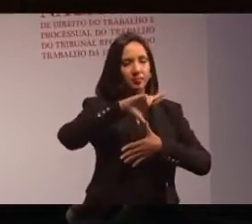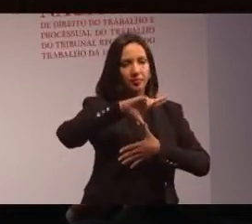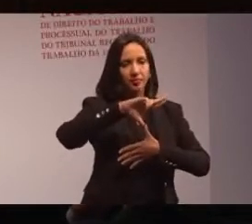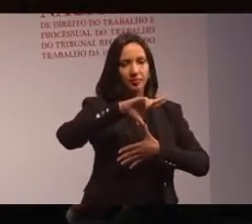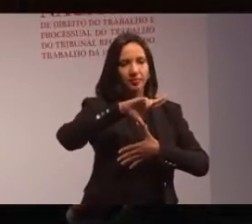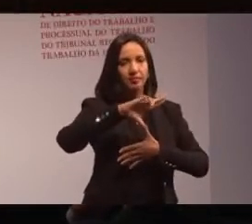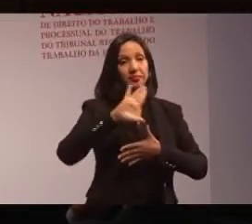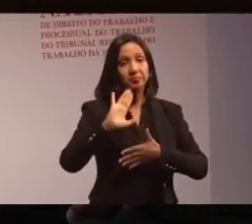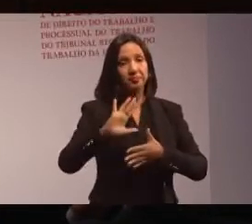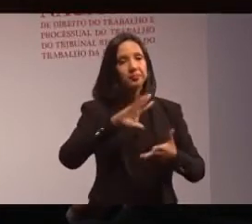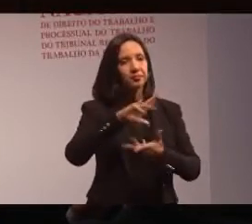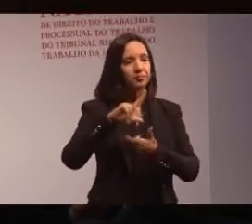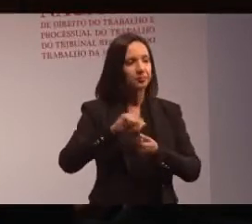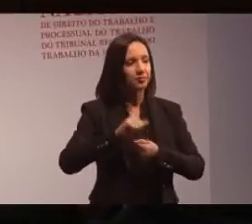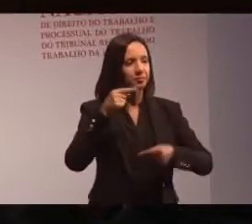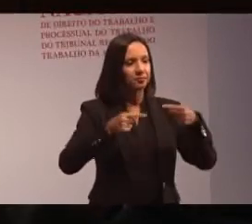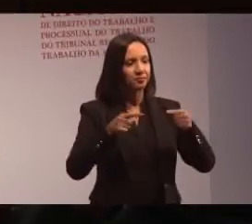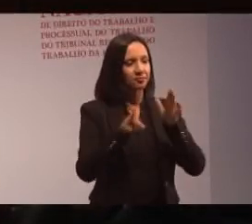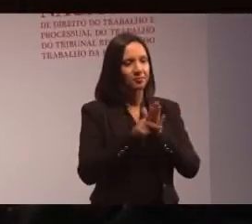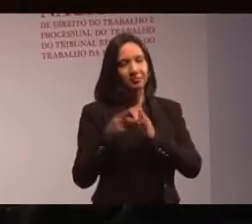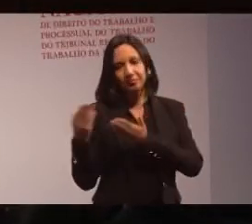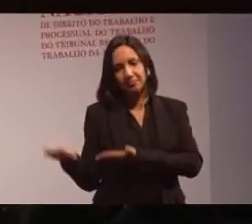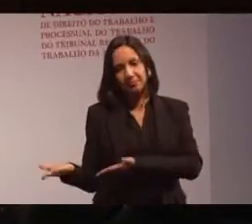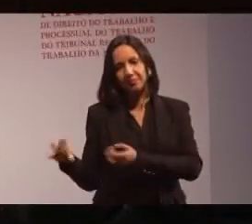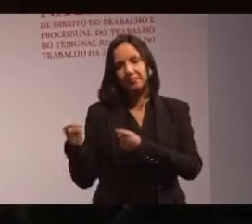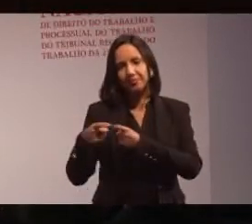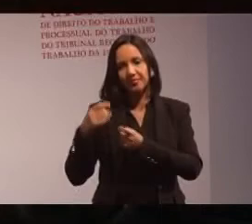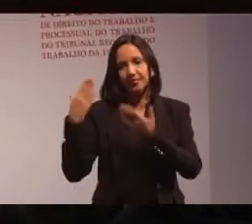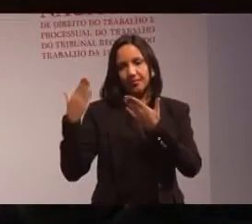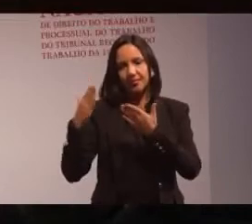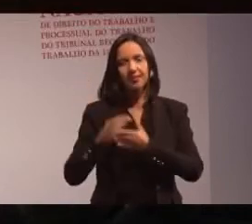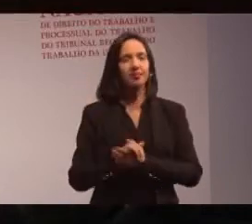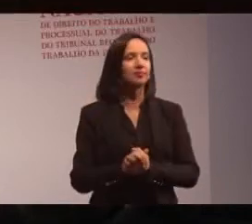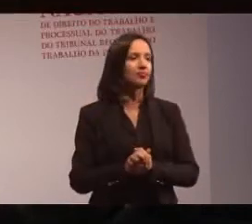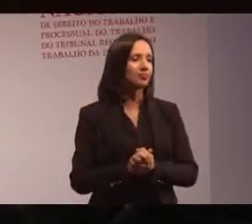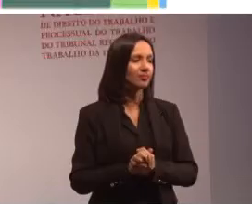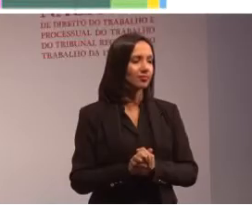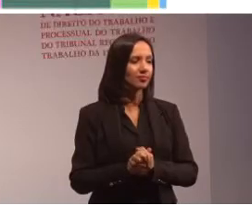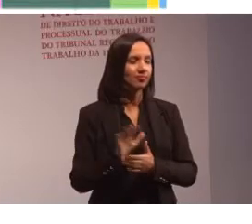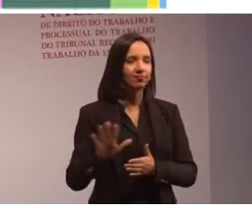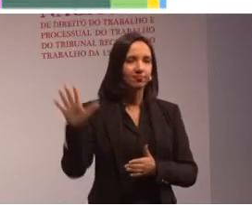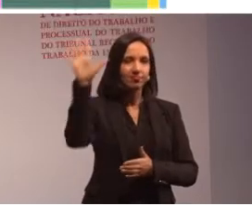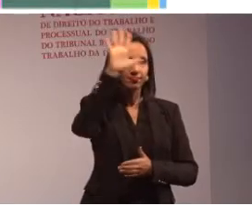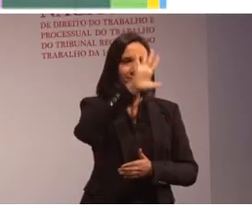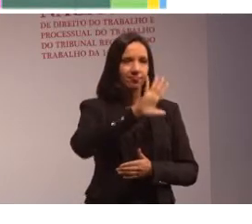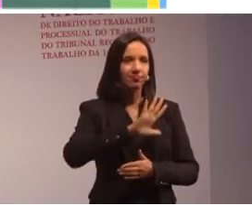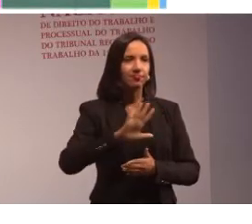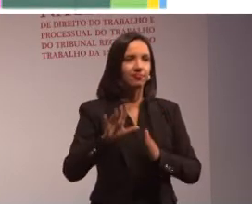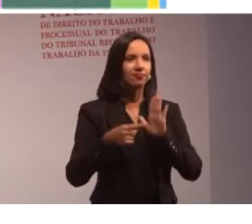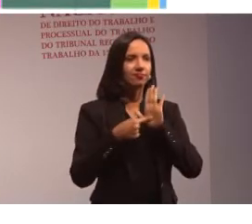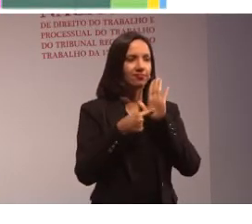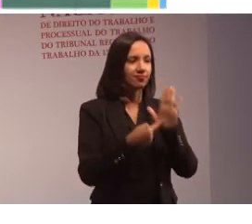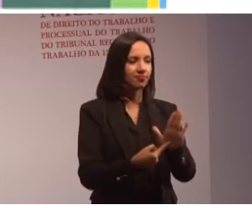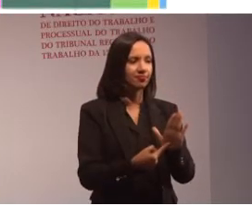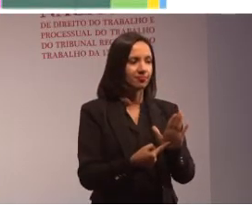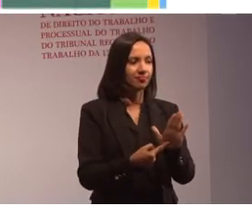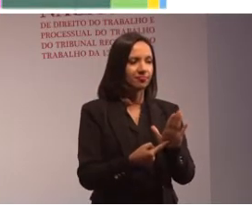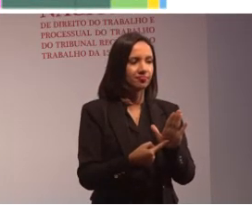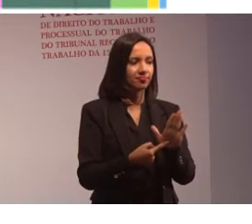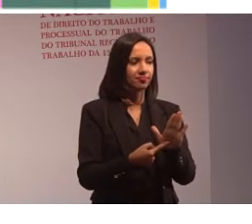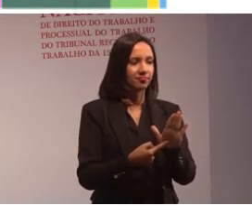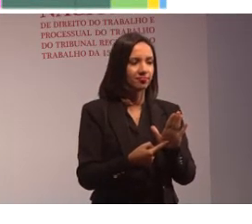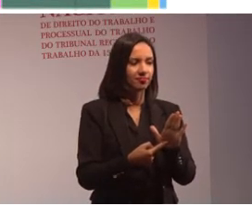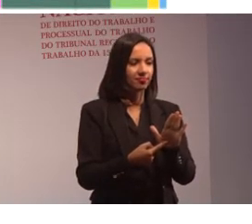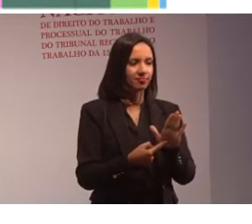deixar essa discussão para o psiquiatra. E aqui eu trago alguns dados, né, esse mapa mundi aqui, que mostra em